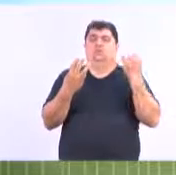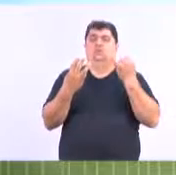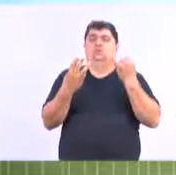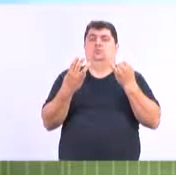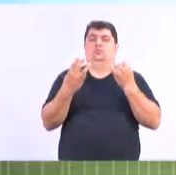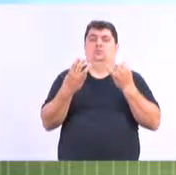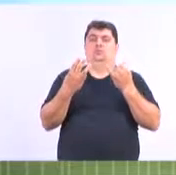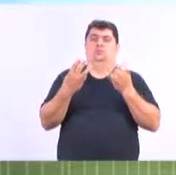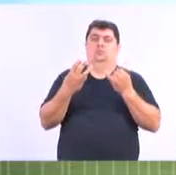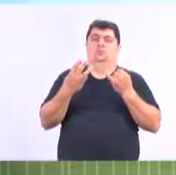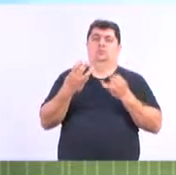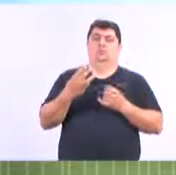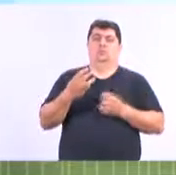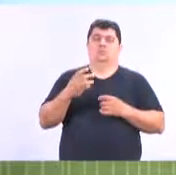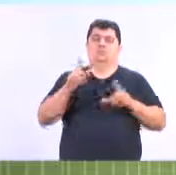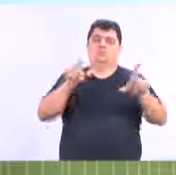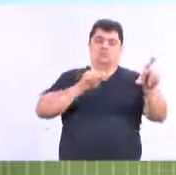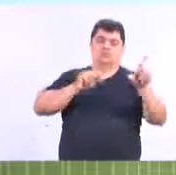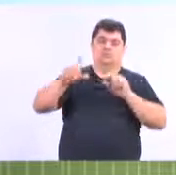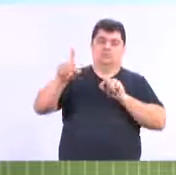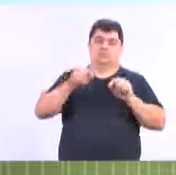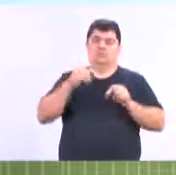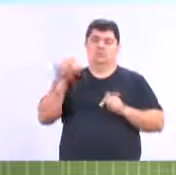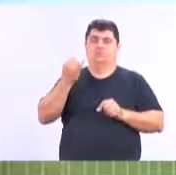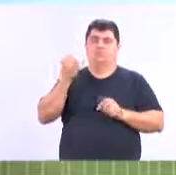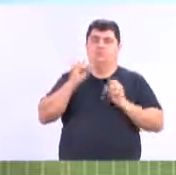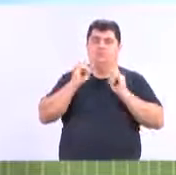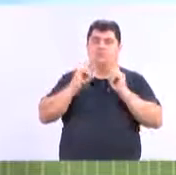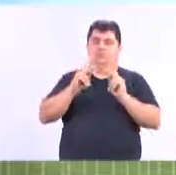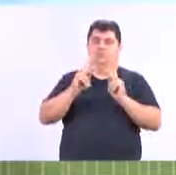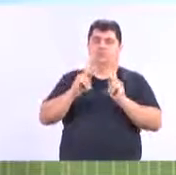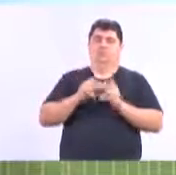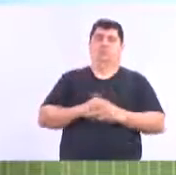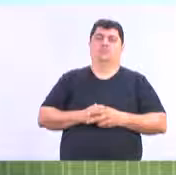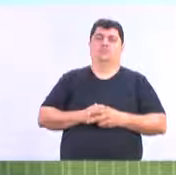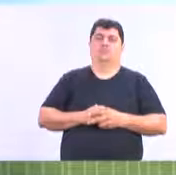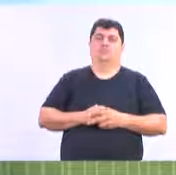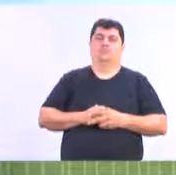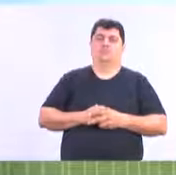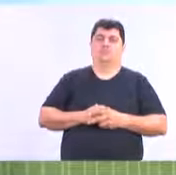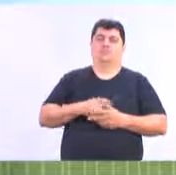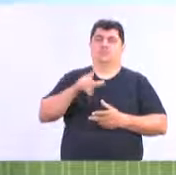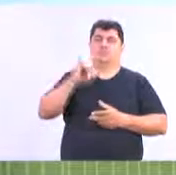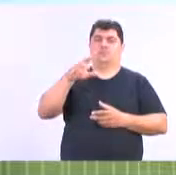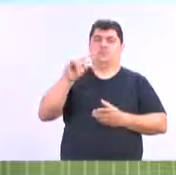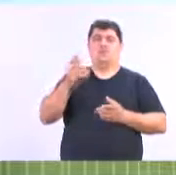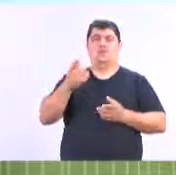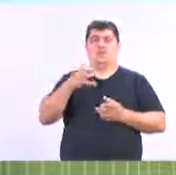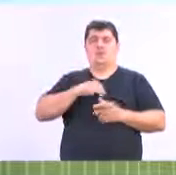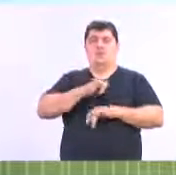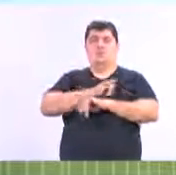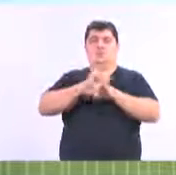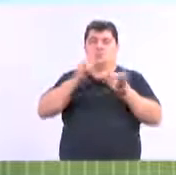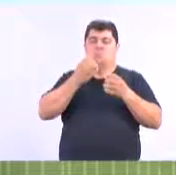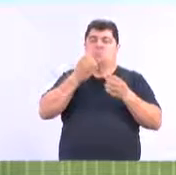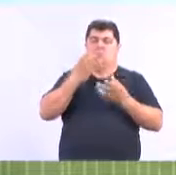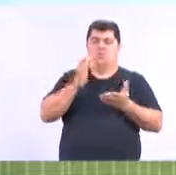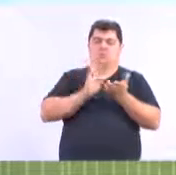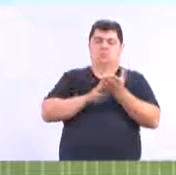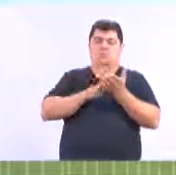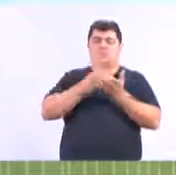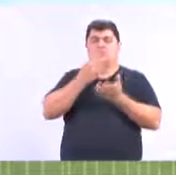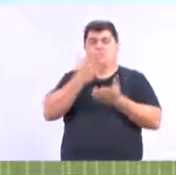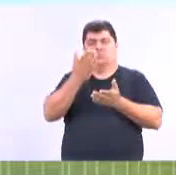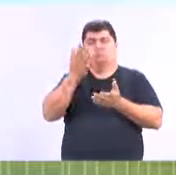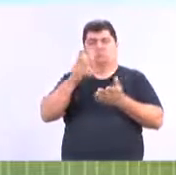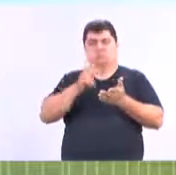para a tomada de decisão. Ok? Por isso que a professora Leila tem elogiado bastante, realmente é muito bom